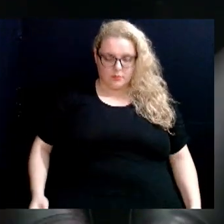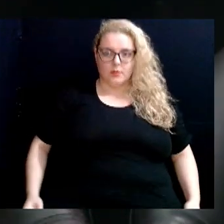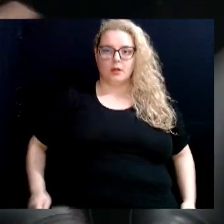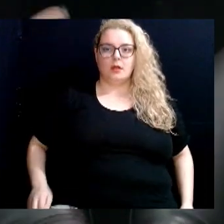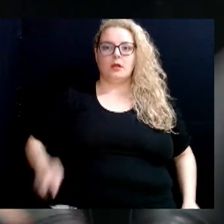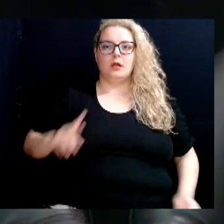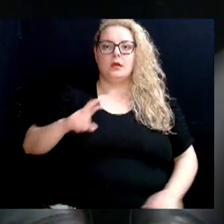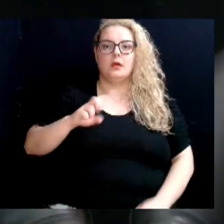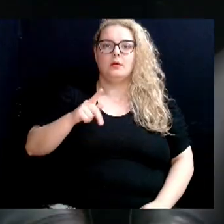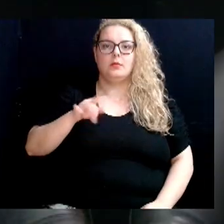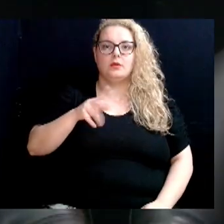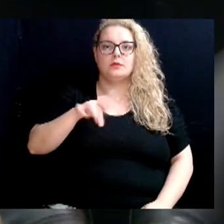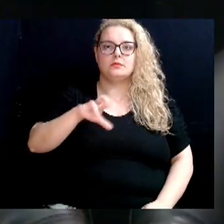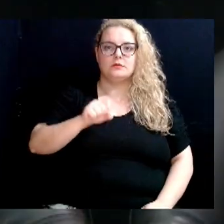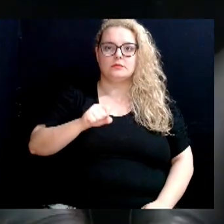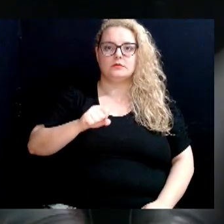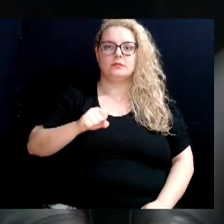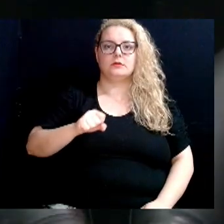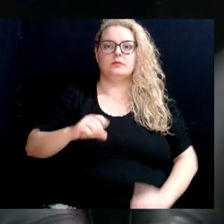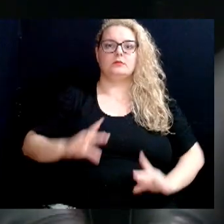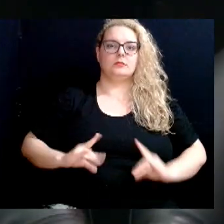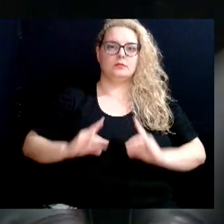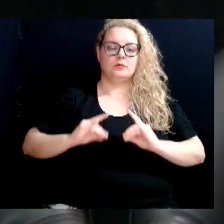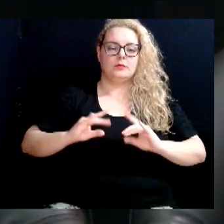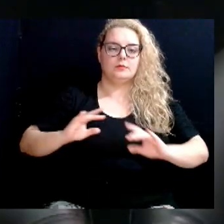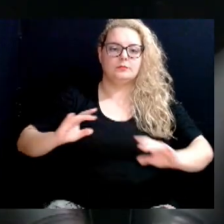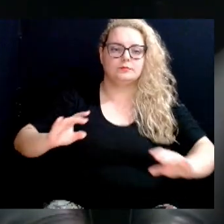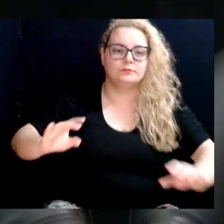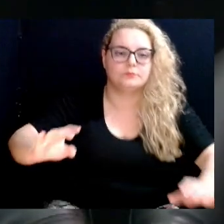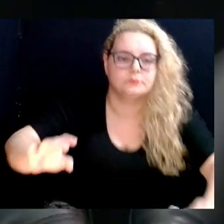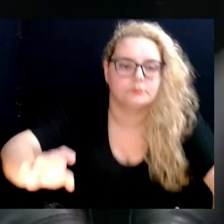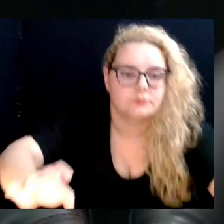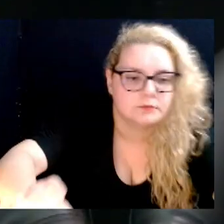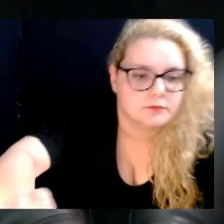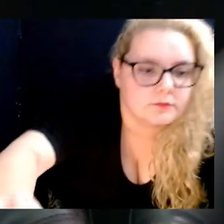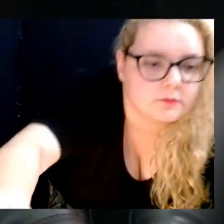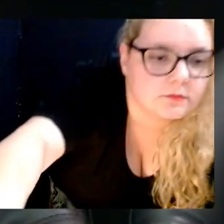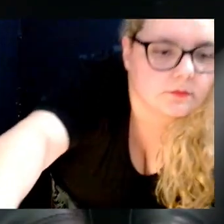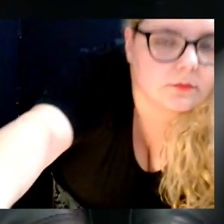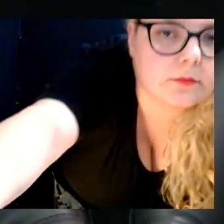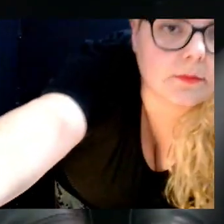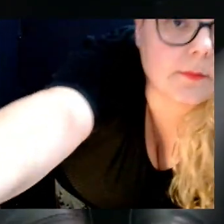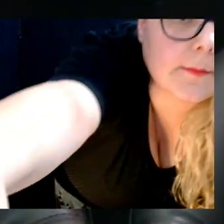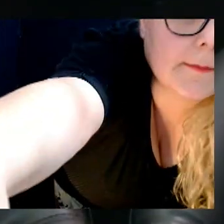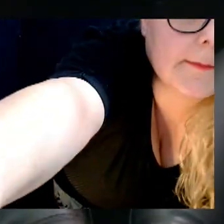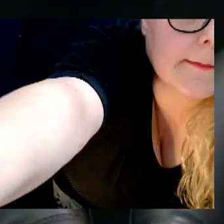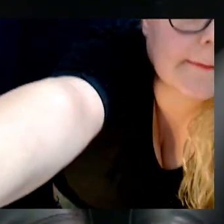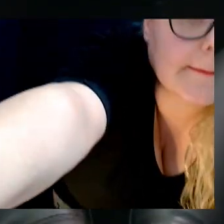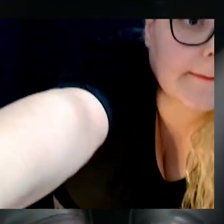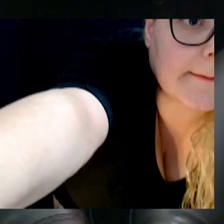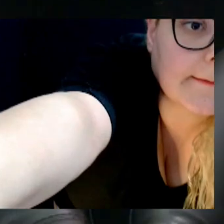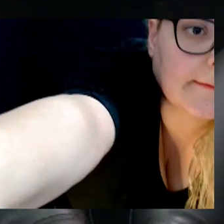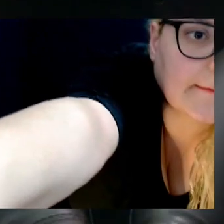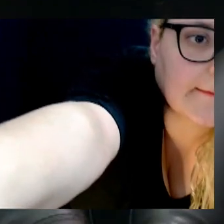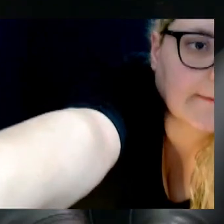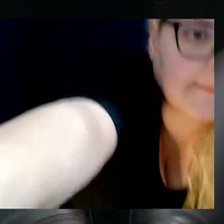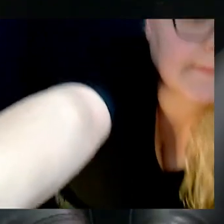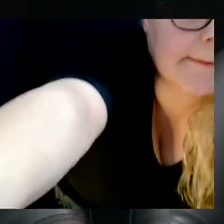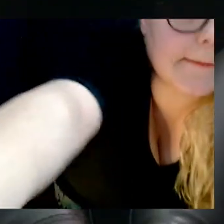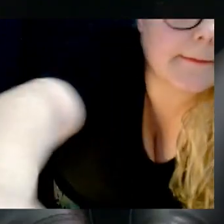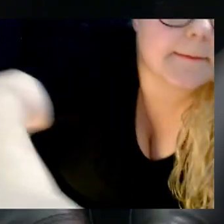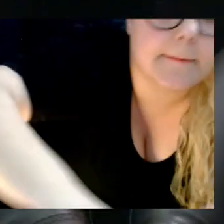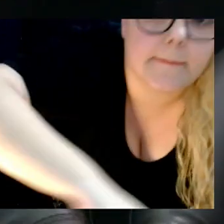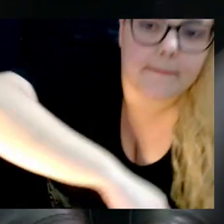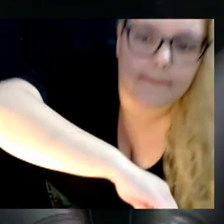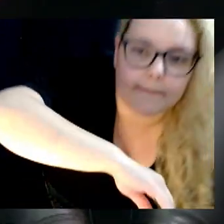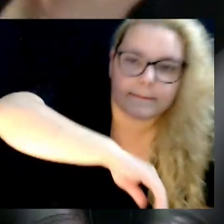hormonal entra aí e ajuda muito. Não só a reposição hormonal, como o tratamento terapêutico é fundamental para